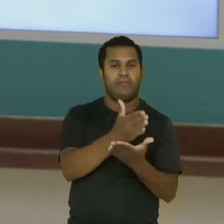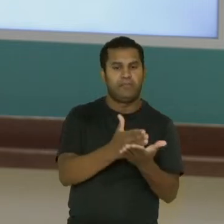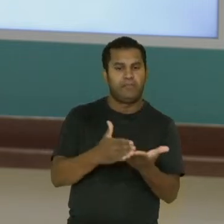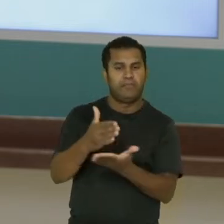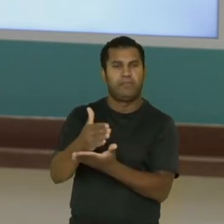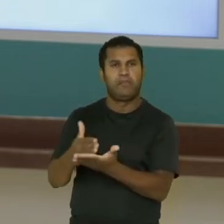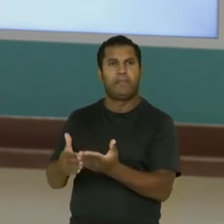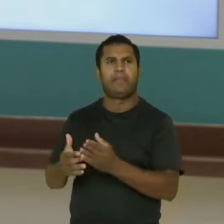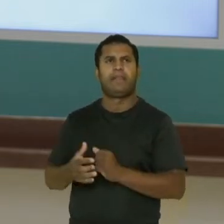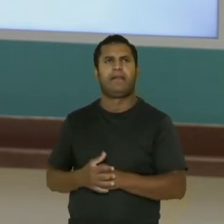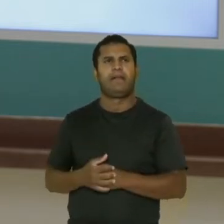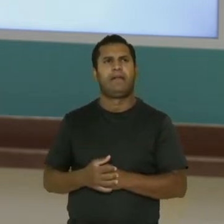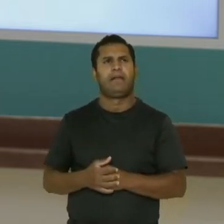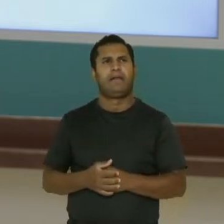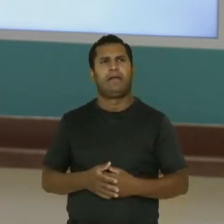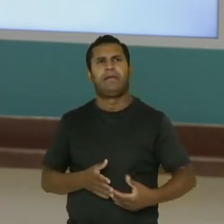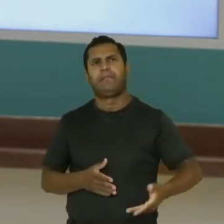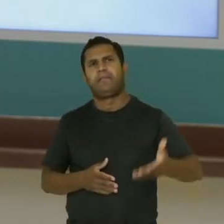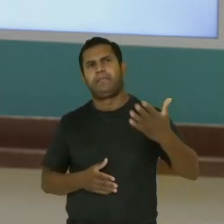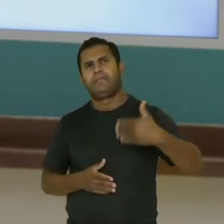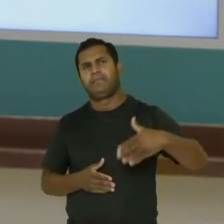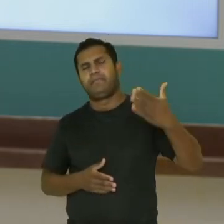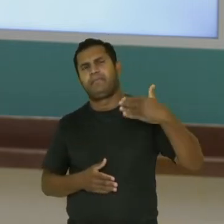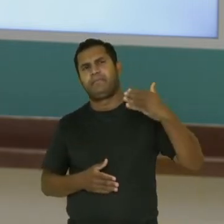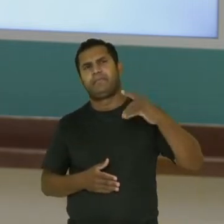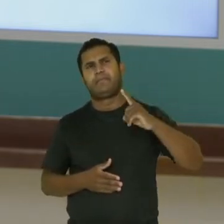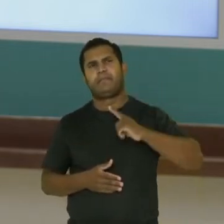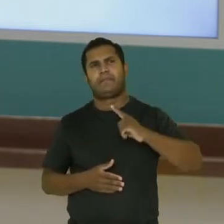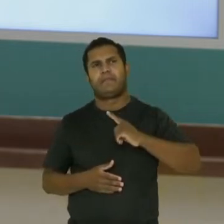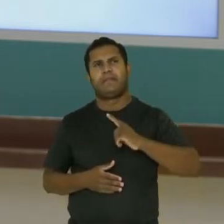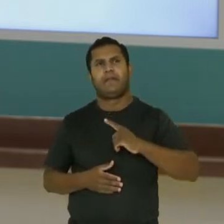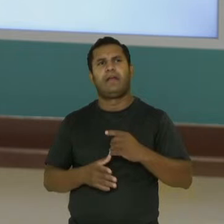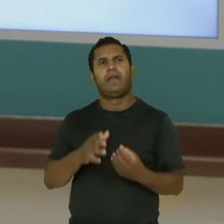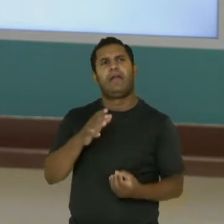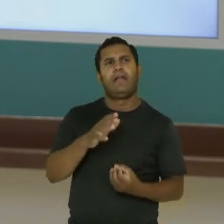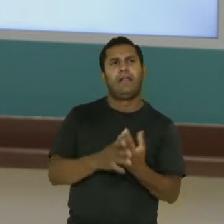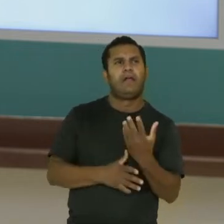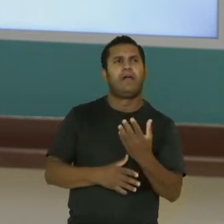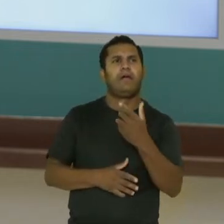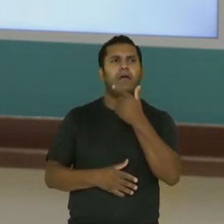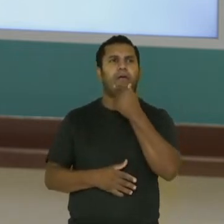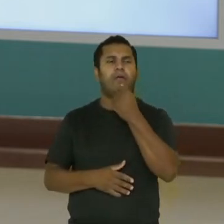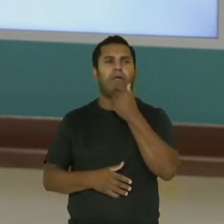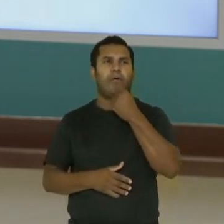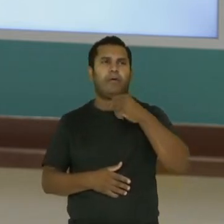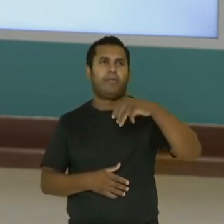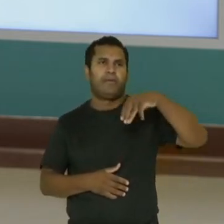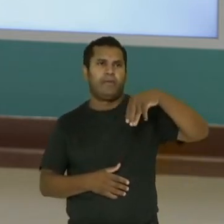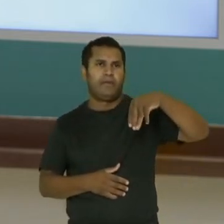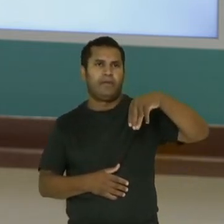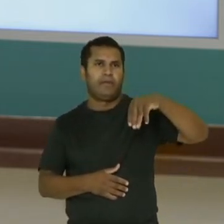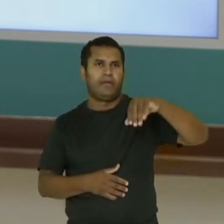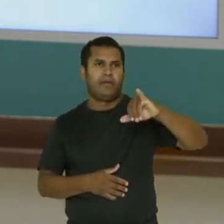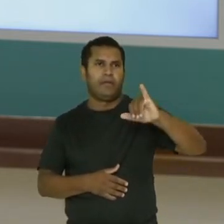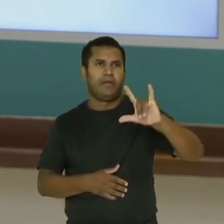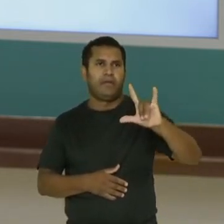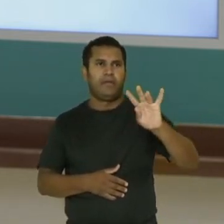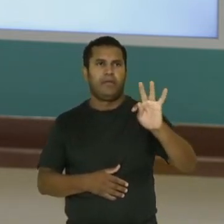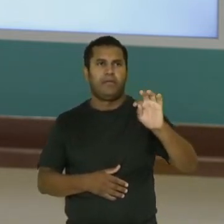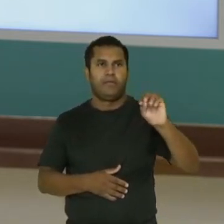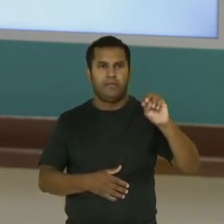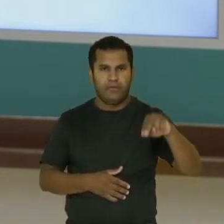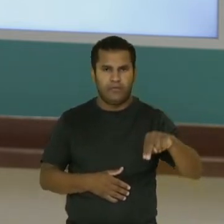por Milton Santos, chamada de 4 Brasis, né? Então é o Brasil dividido em